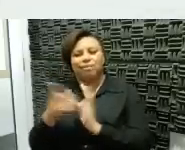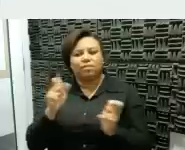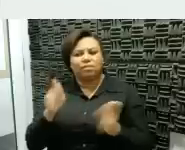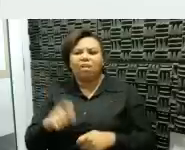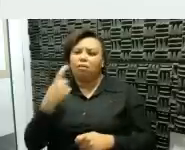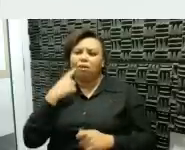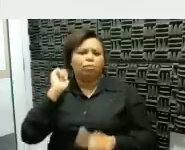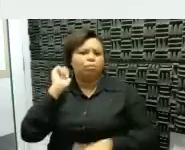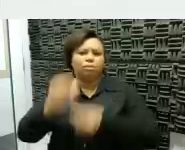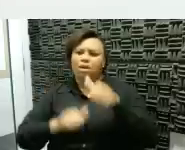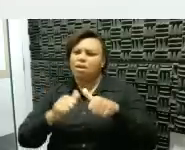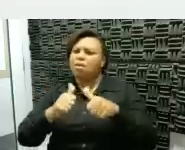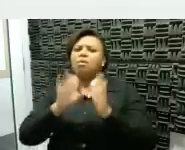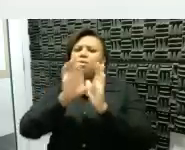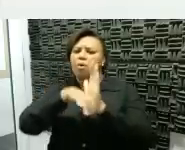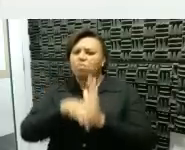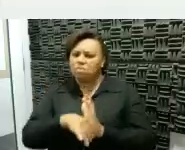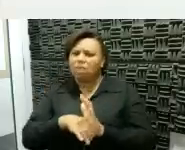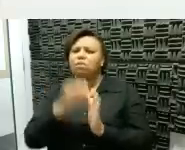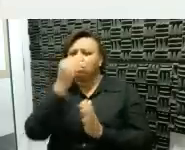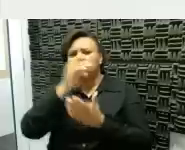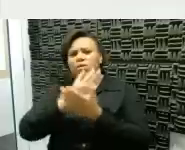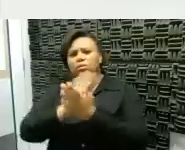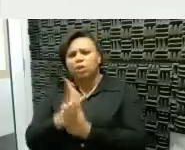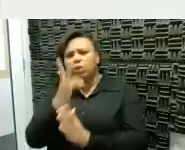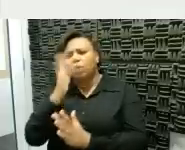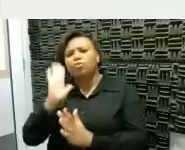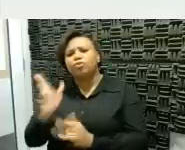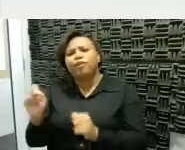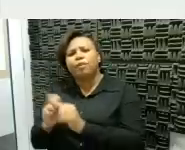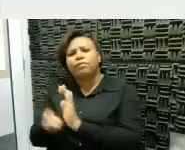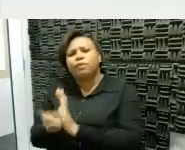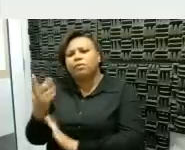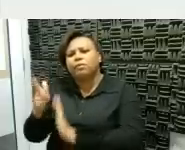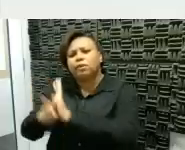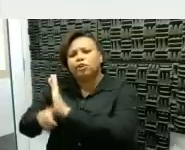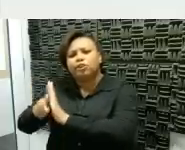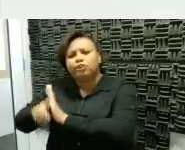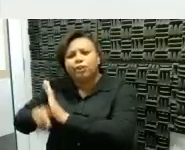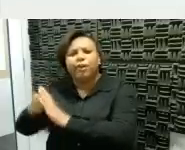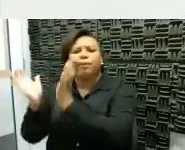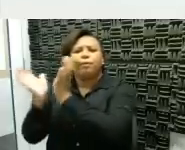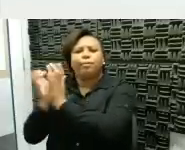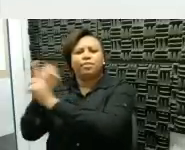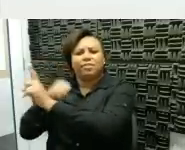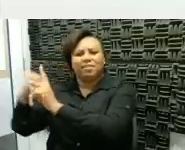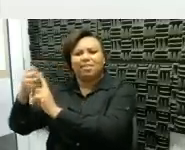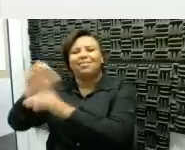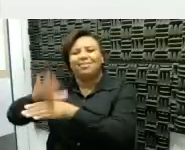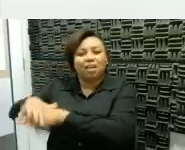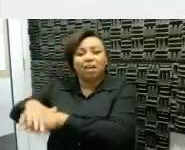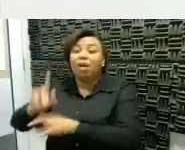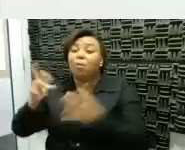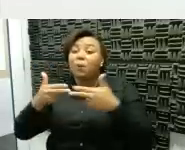faz tanto com gênero né com classes sociais com outras questões uma questão específica então quando a gente tá